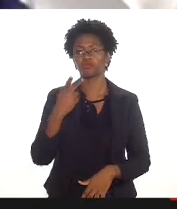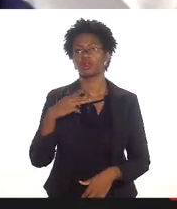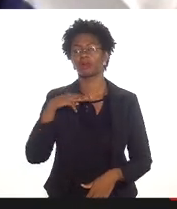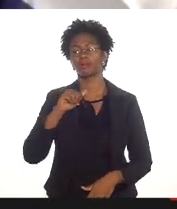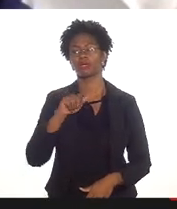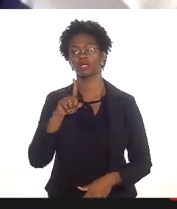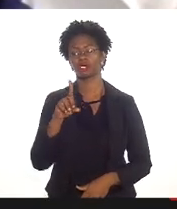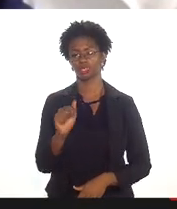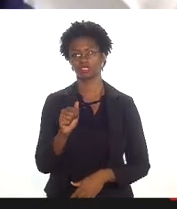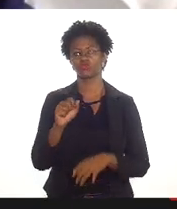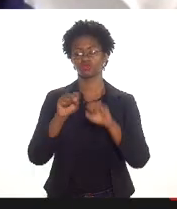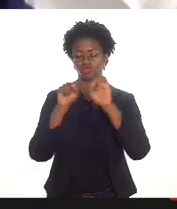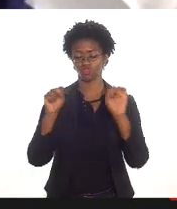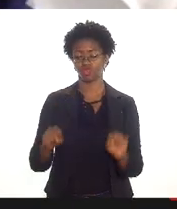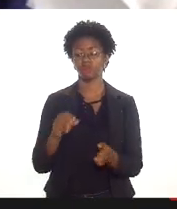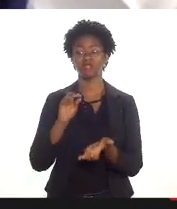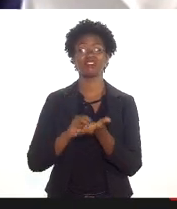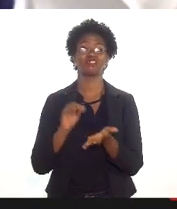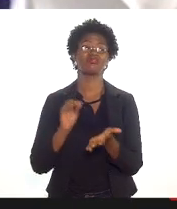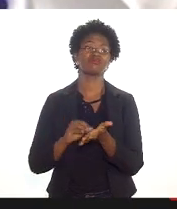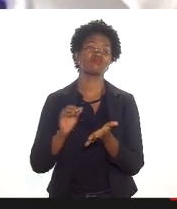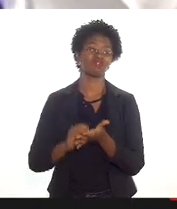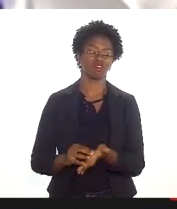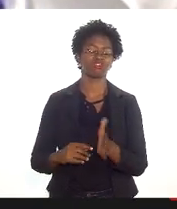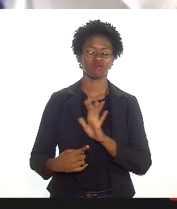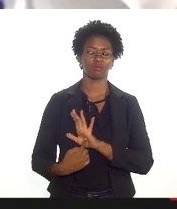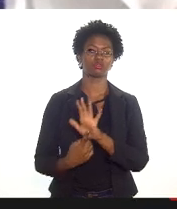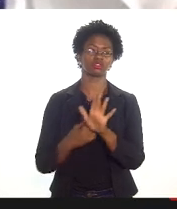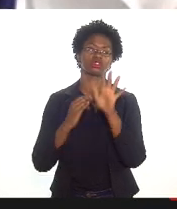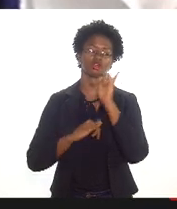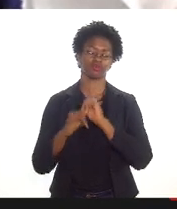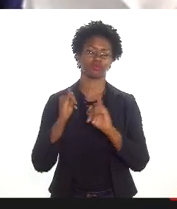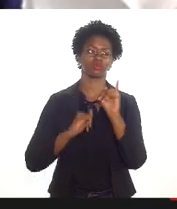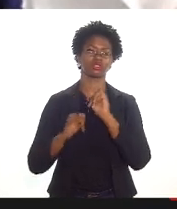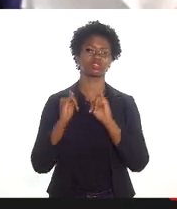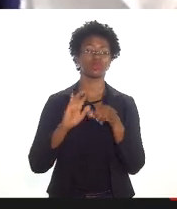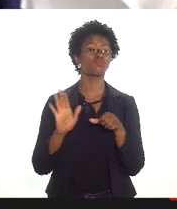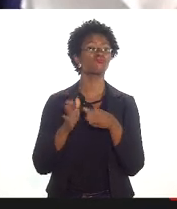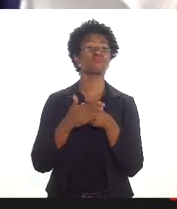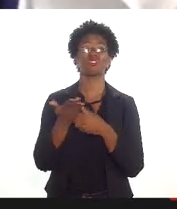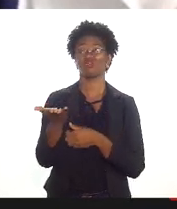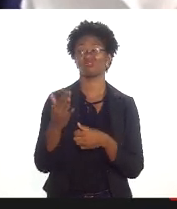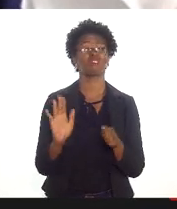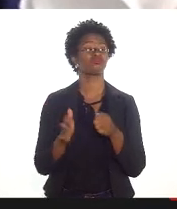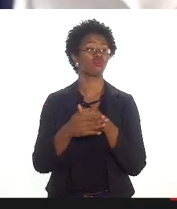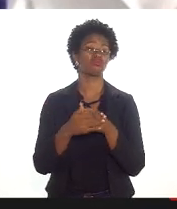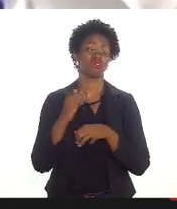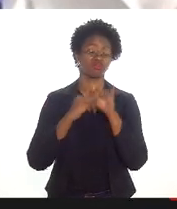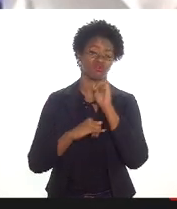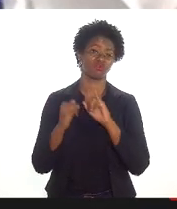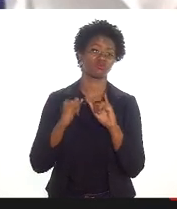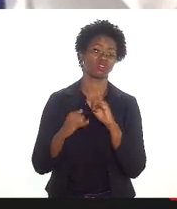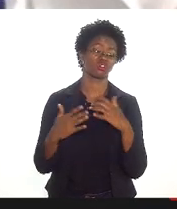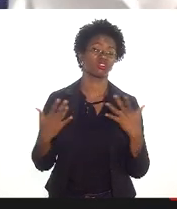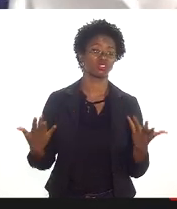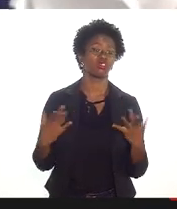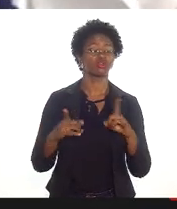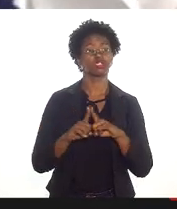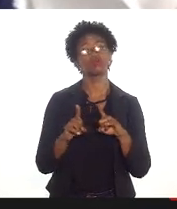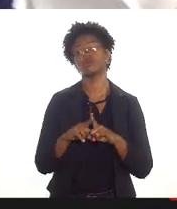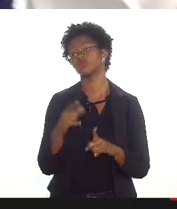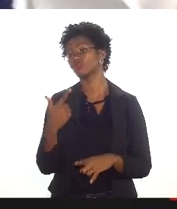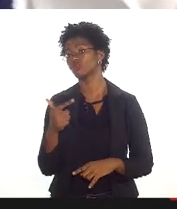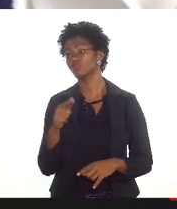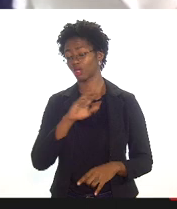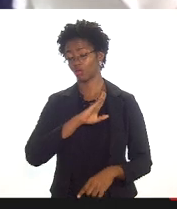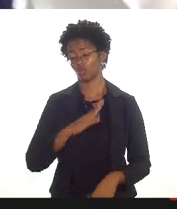de total ausência de transparência, um sentimento de que não há por parte do